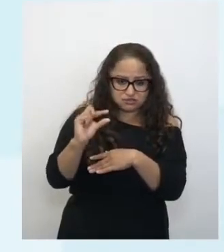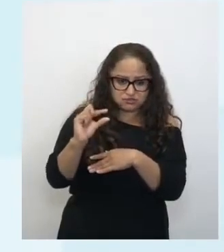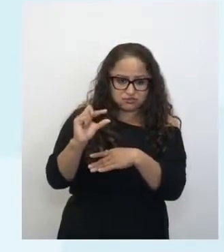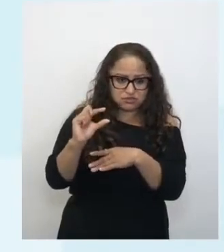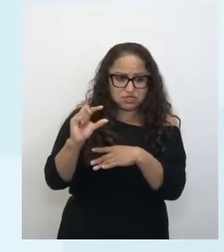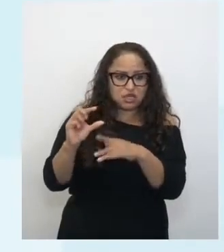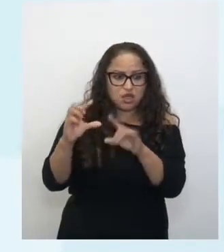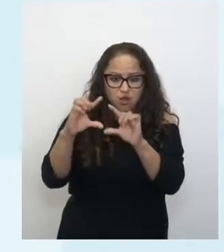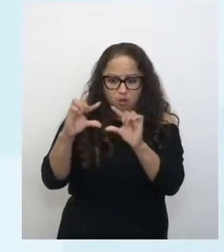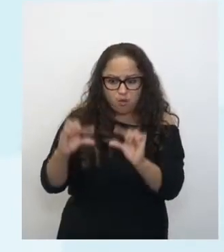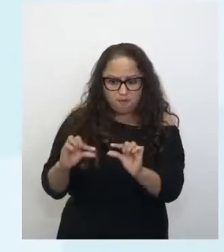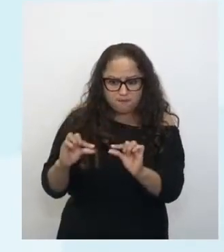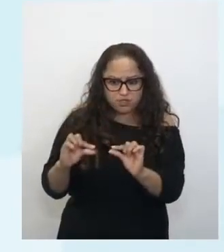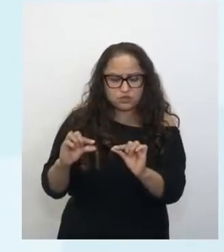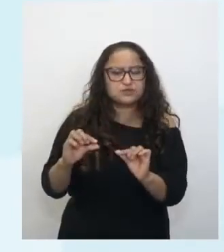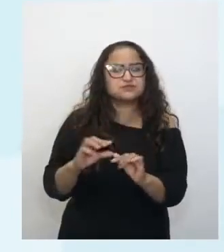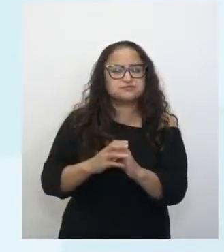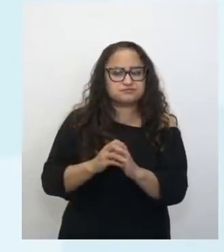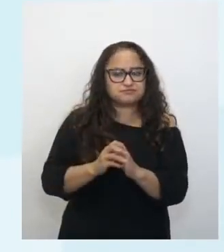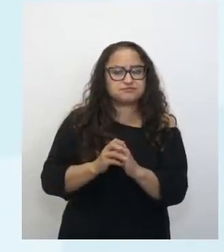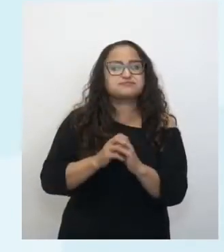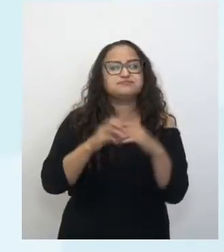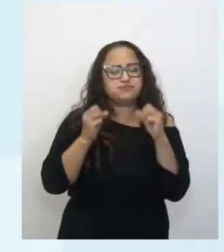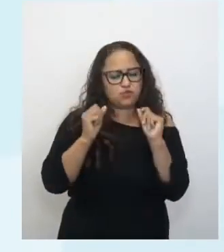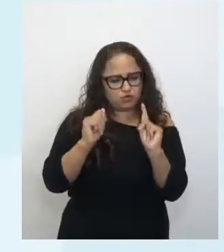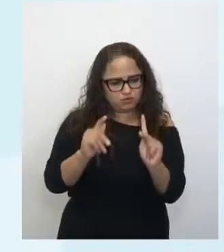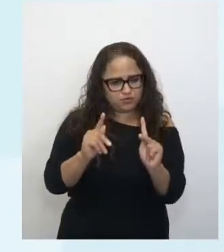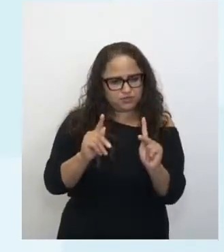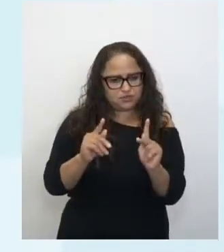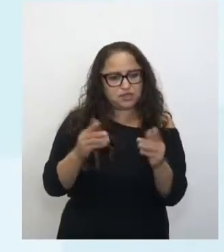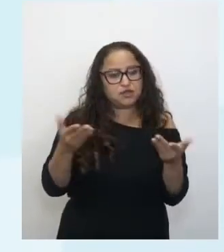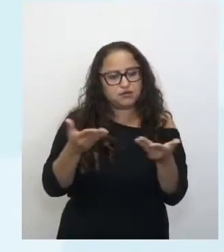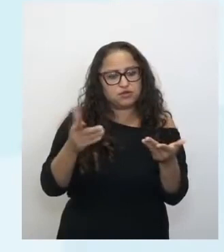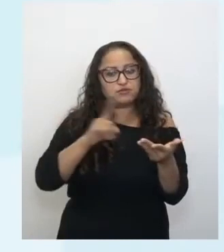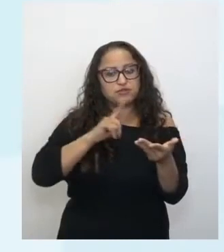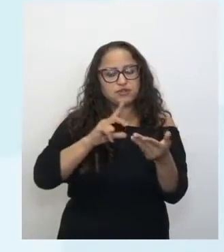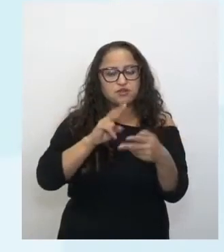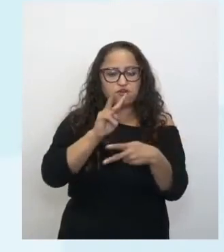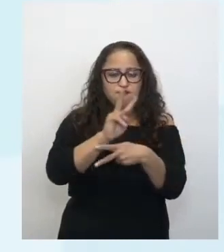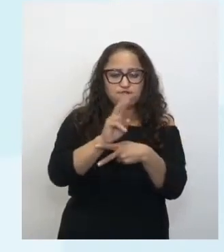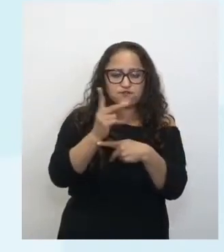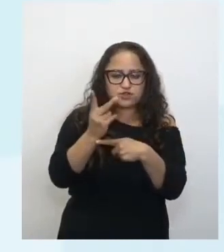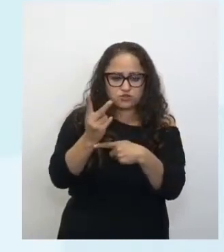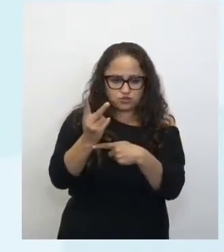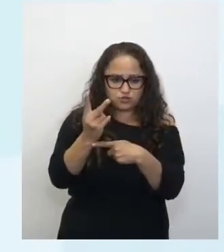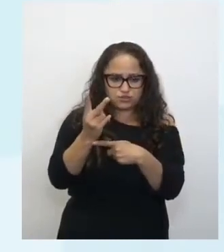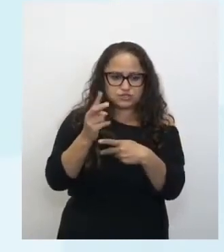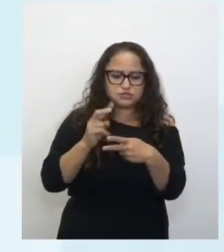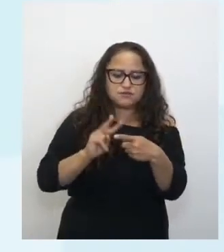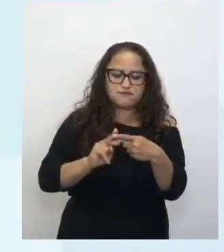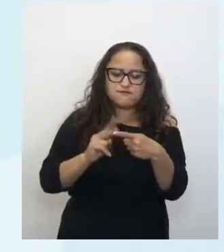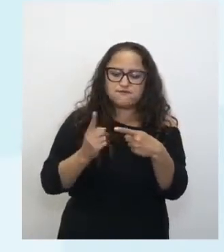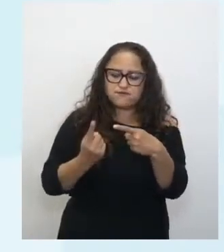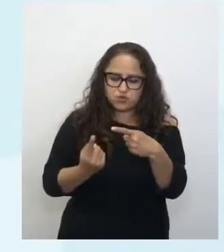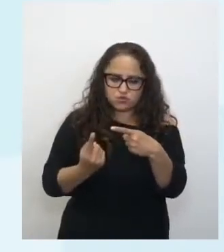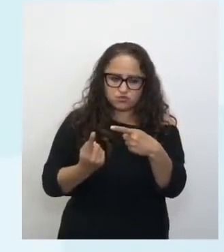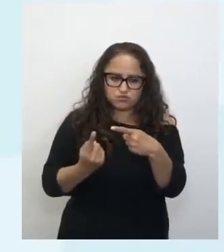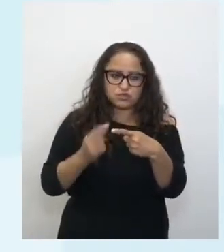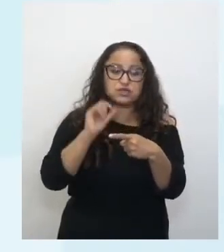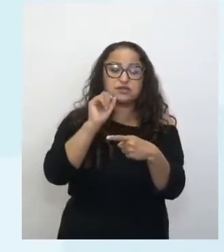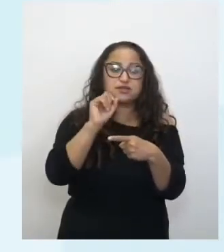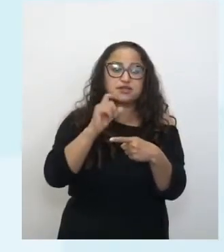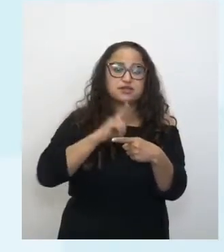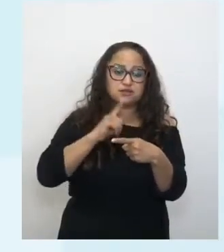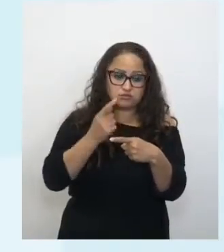menor certo muito bem então pego a relação dos volumes e vamos substituir quem é dois